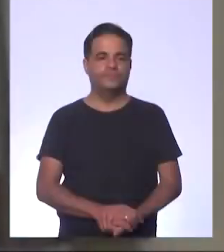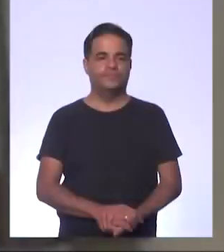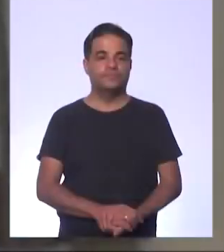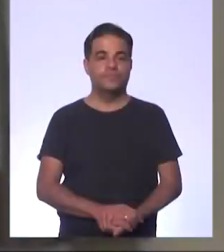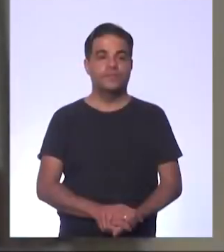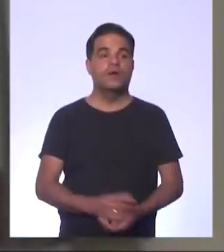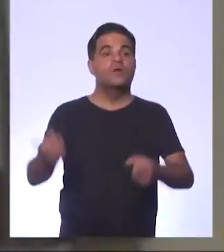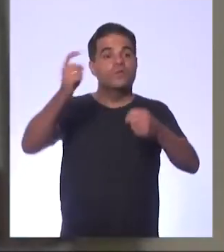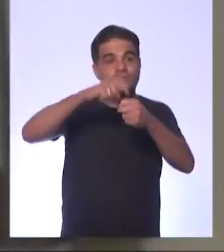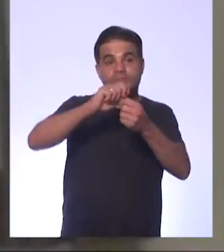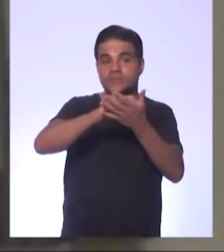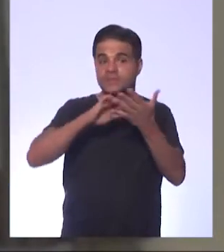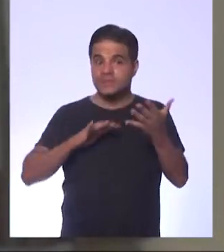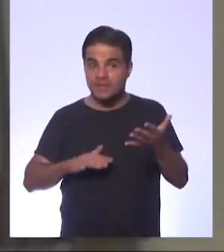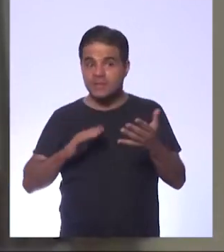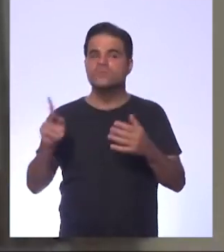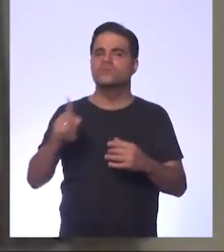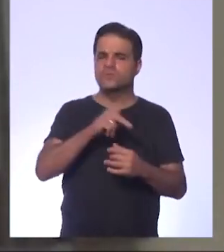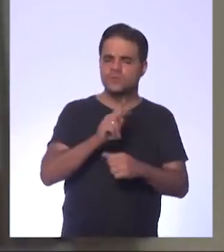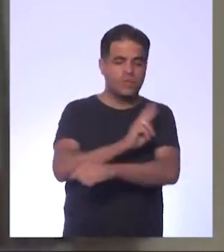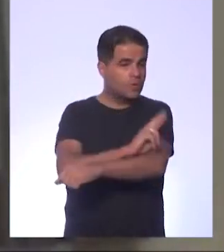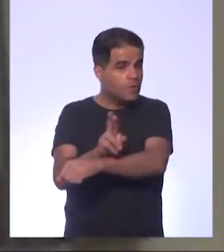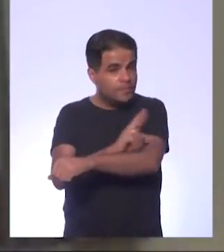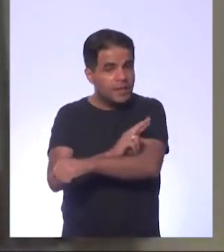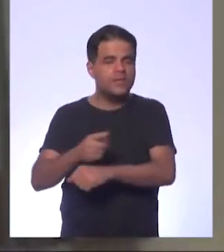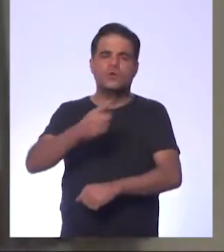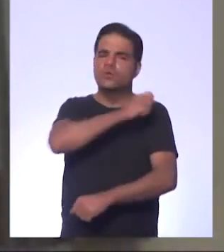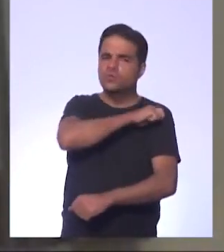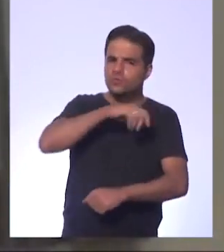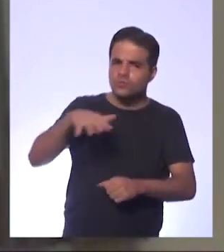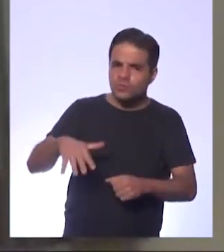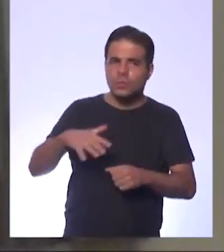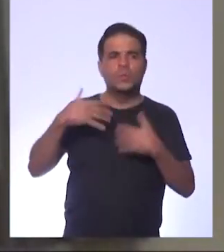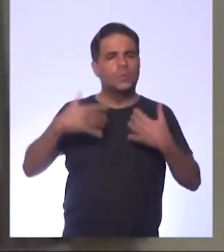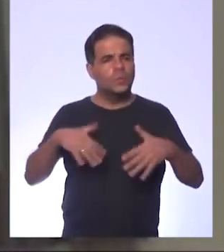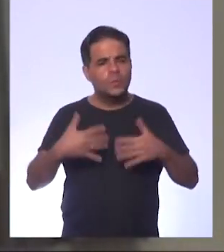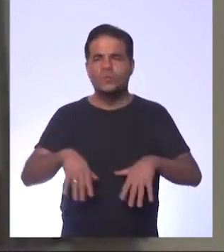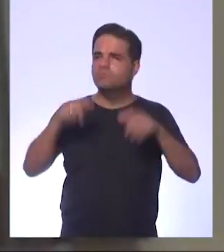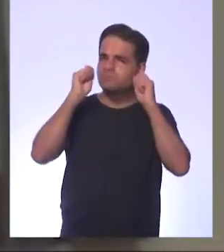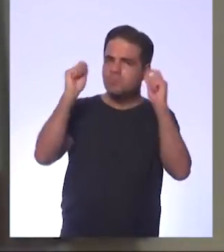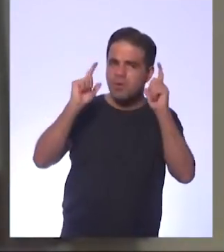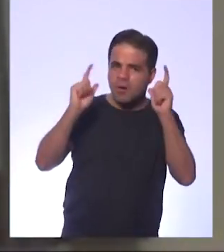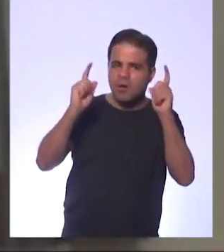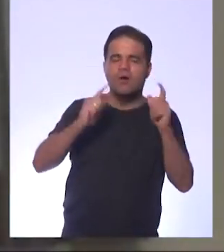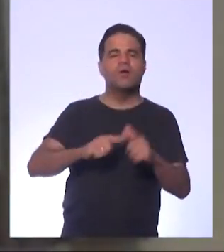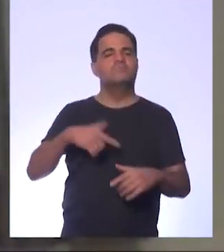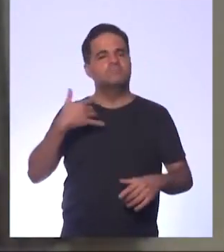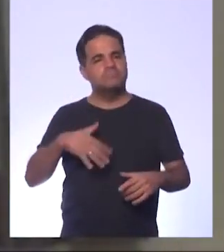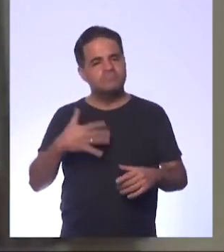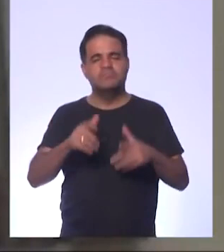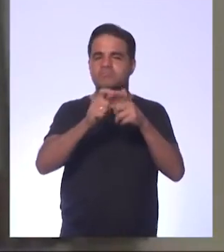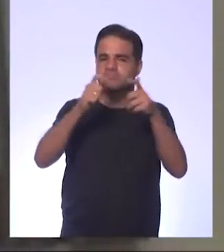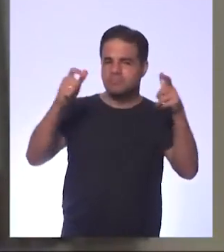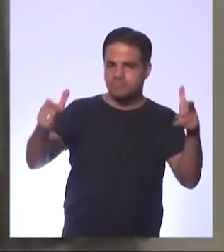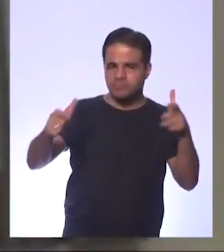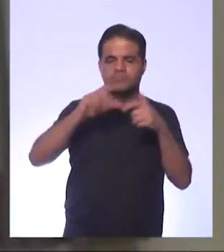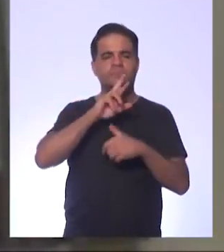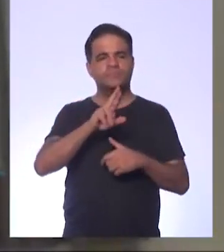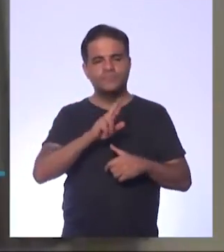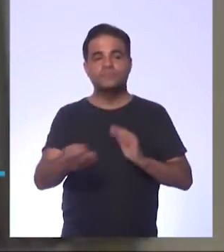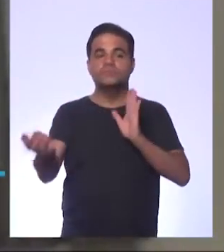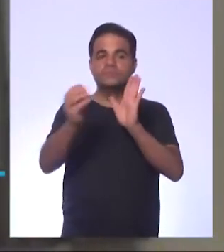Voltamos da atividade. Professora Roberta, nossos alunos estão muito antenados. A grande maioria colocou que